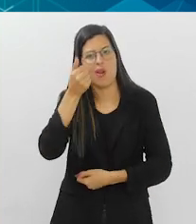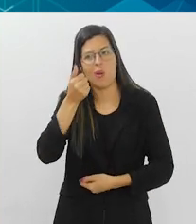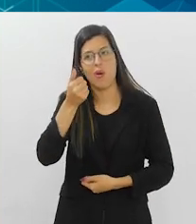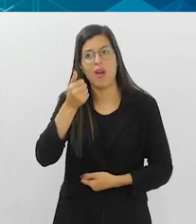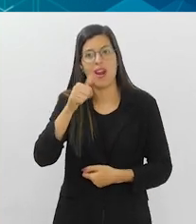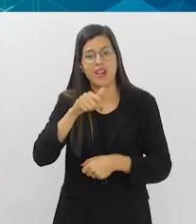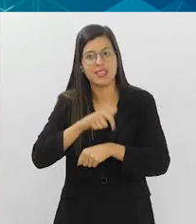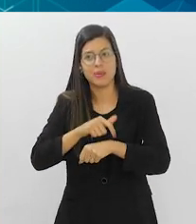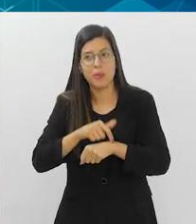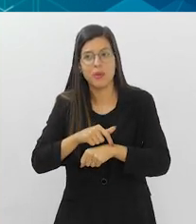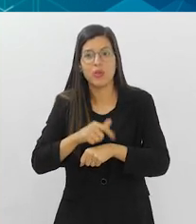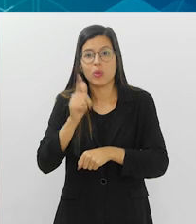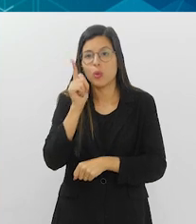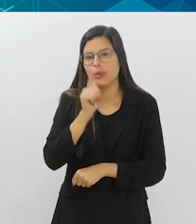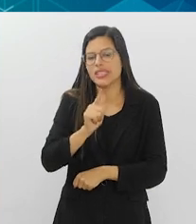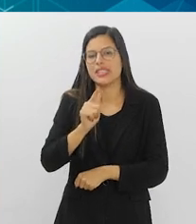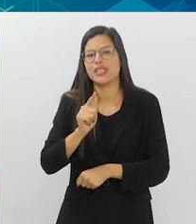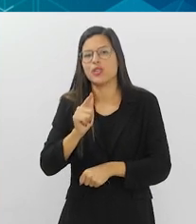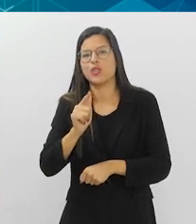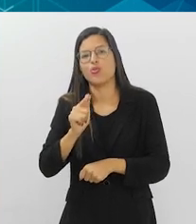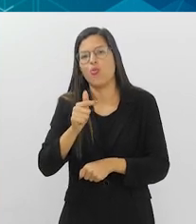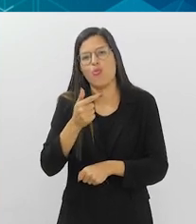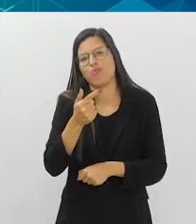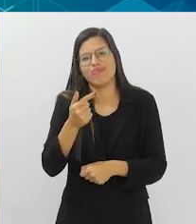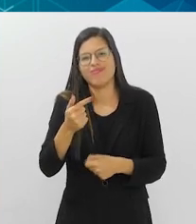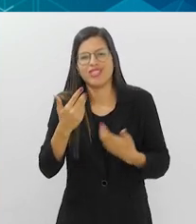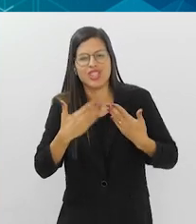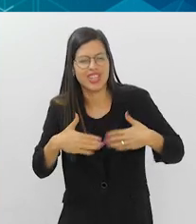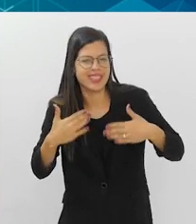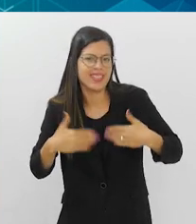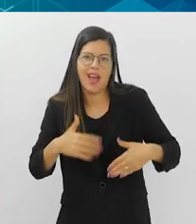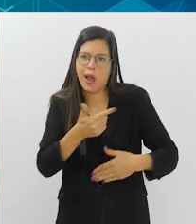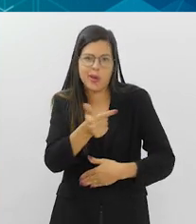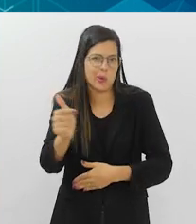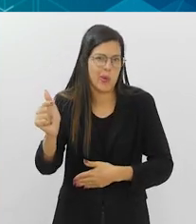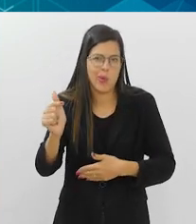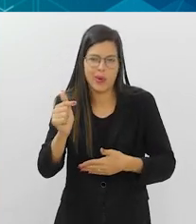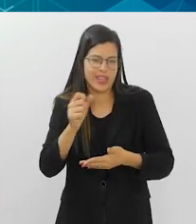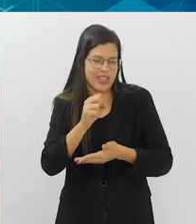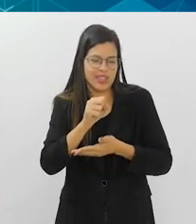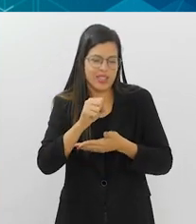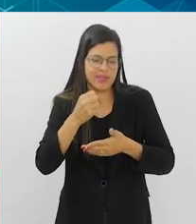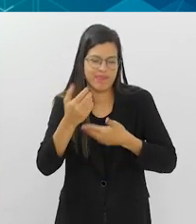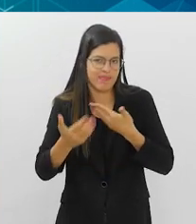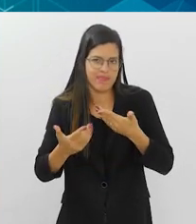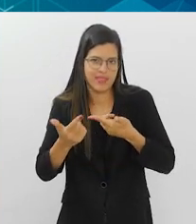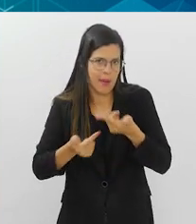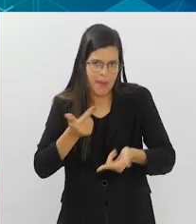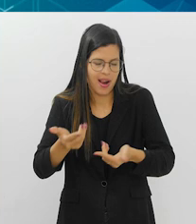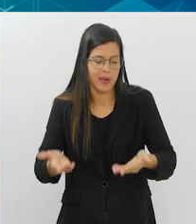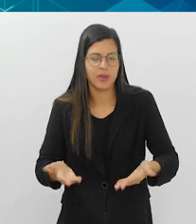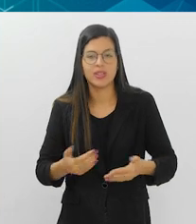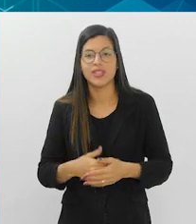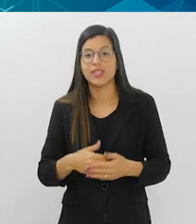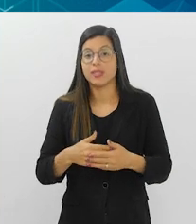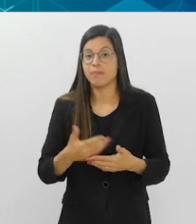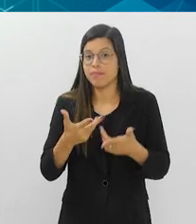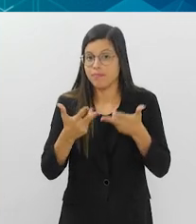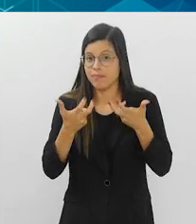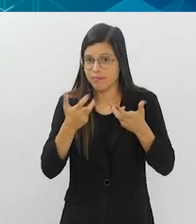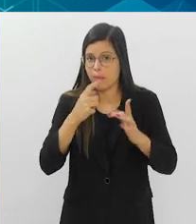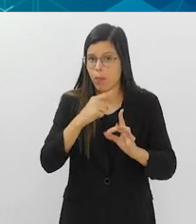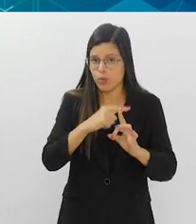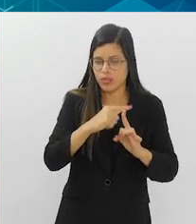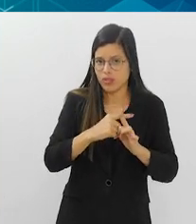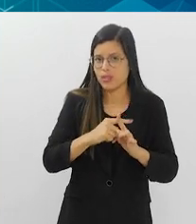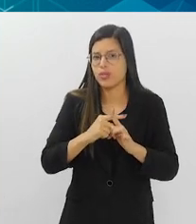tempo que abriu para conseguir fazer outras atividades. Então a gente vê isso dado como algo positivo para que mais